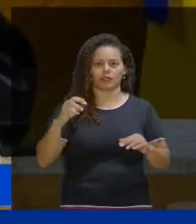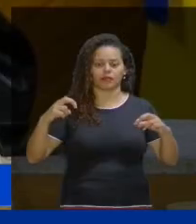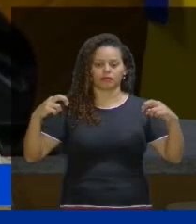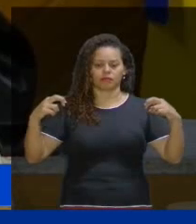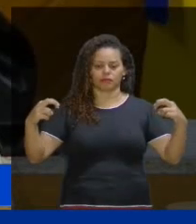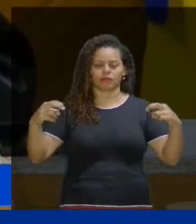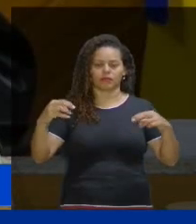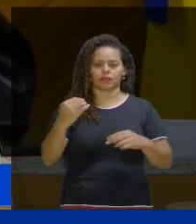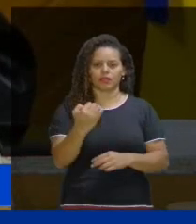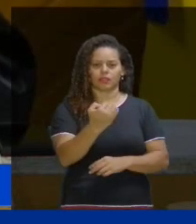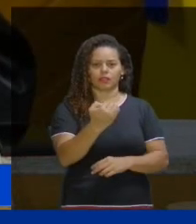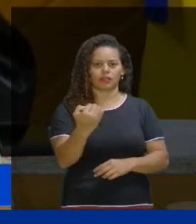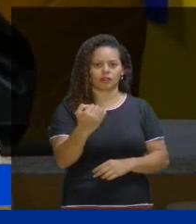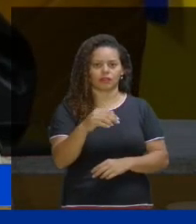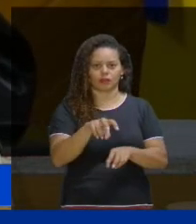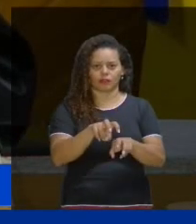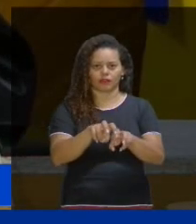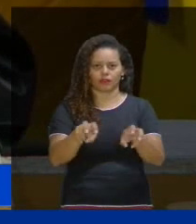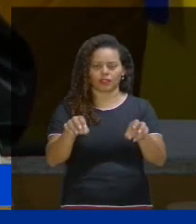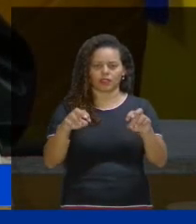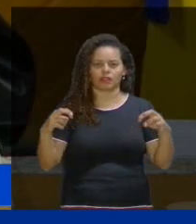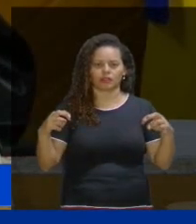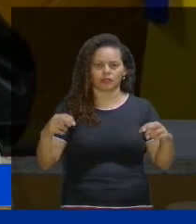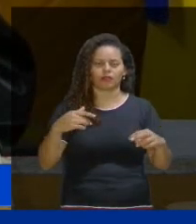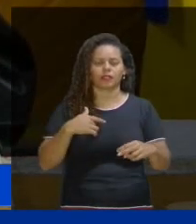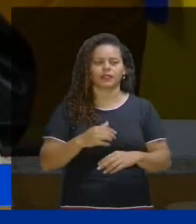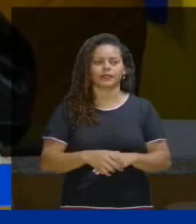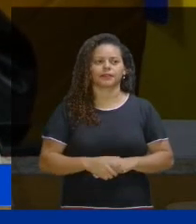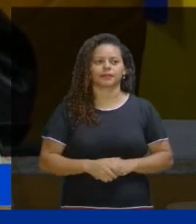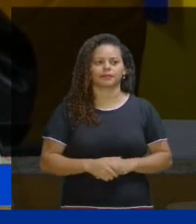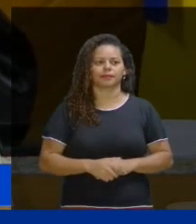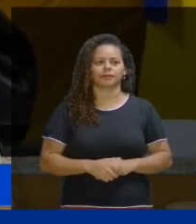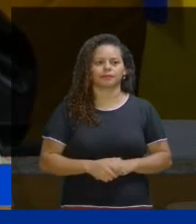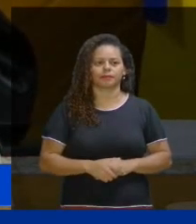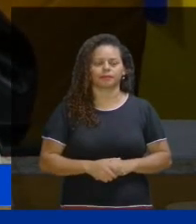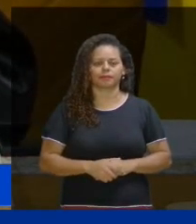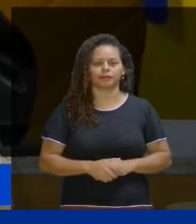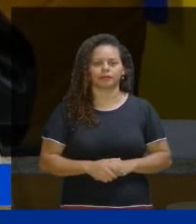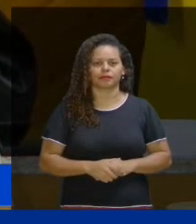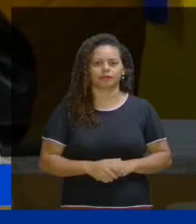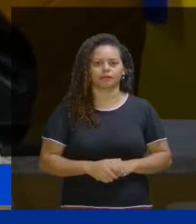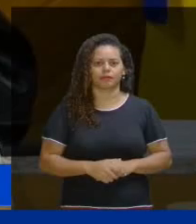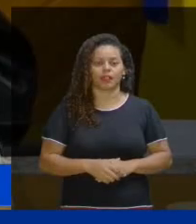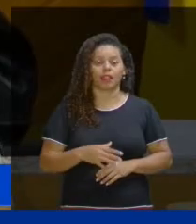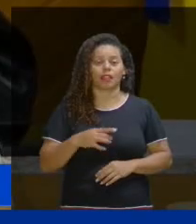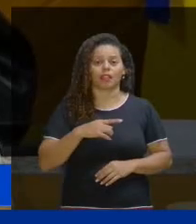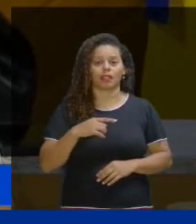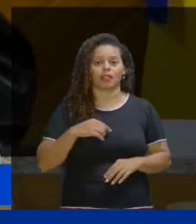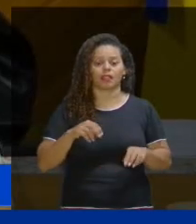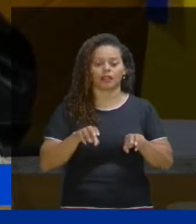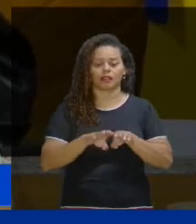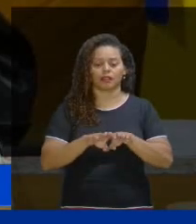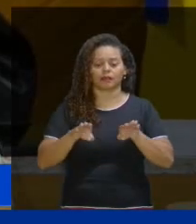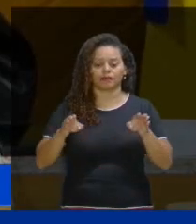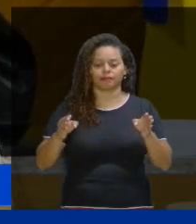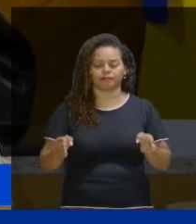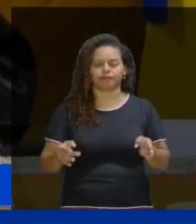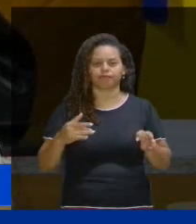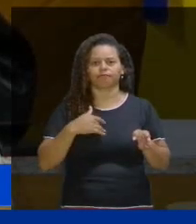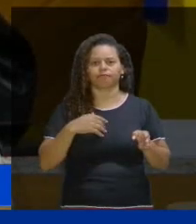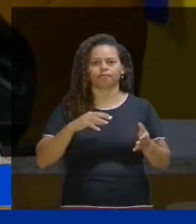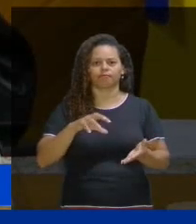em granito cinza com pigmentos pretos. A bancada central é a